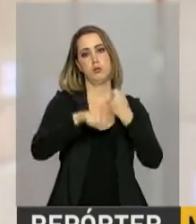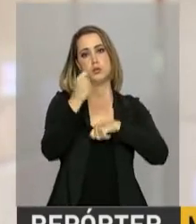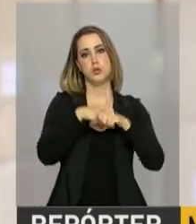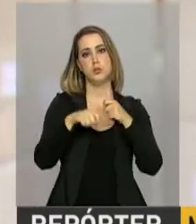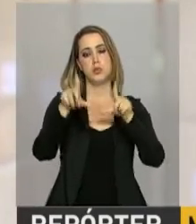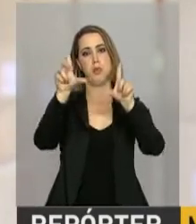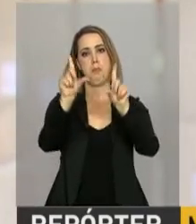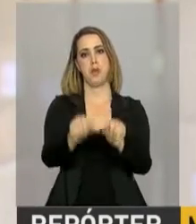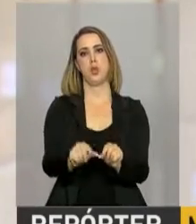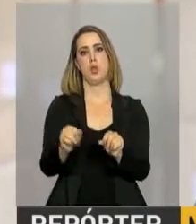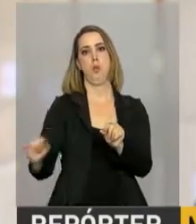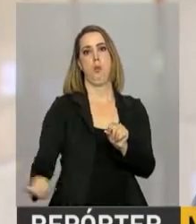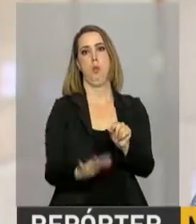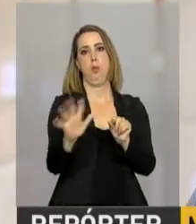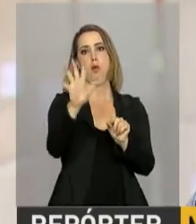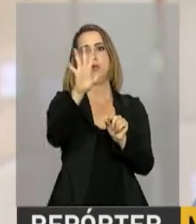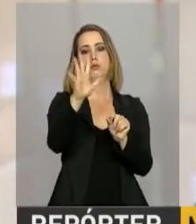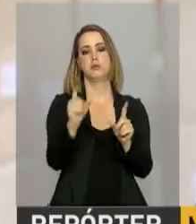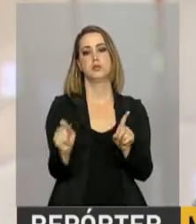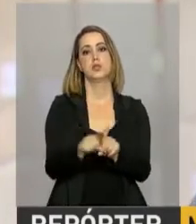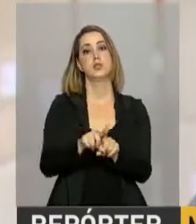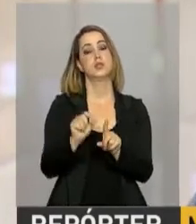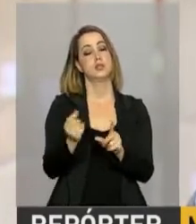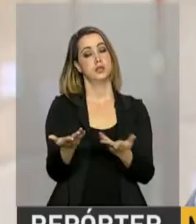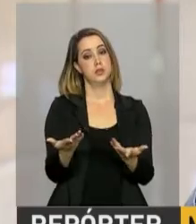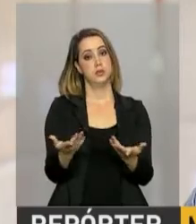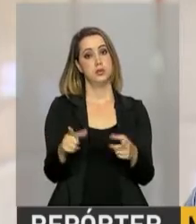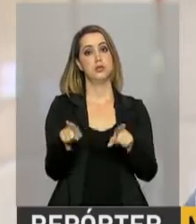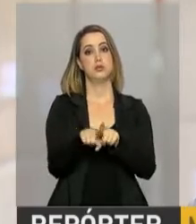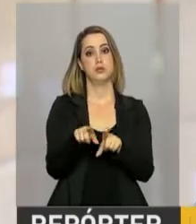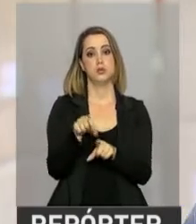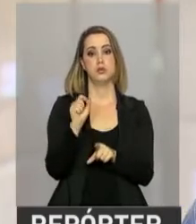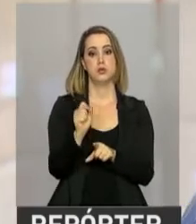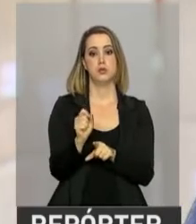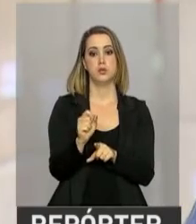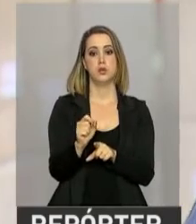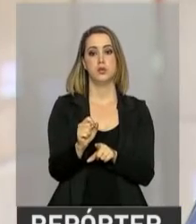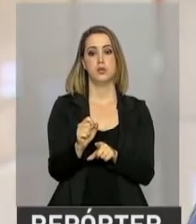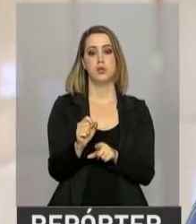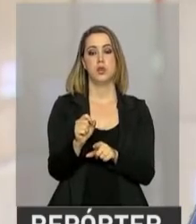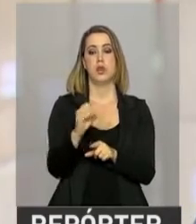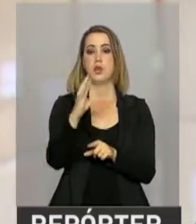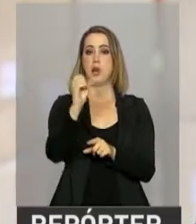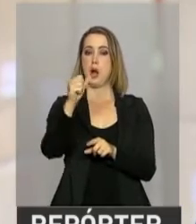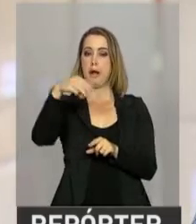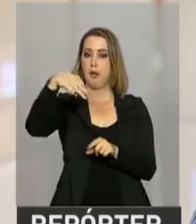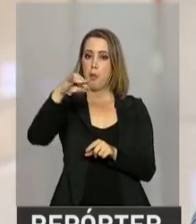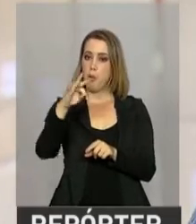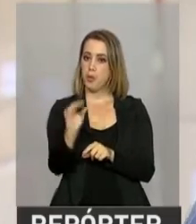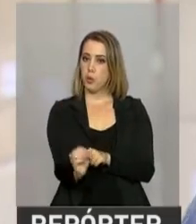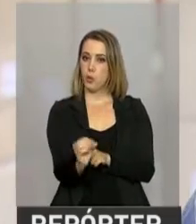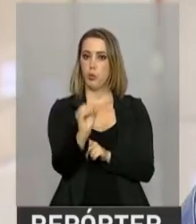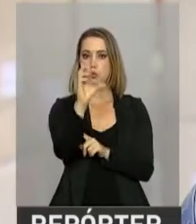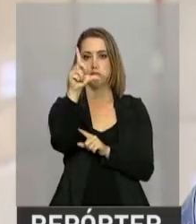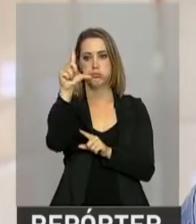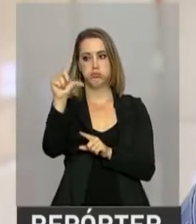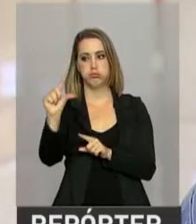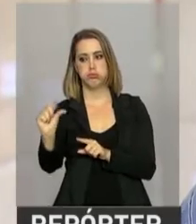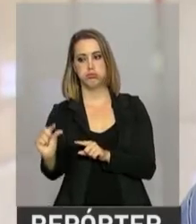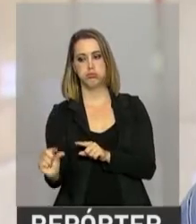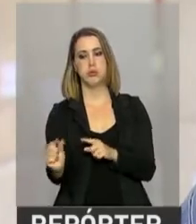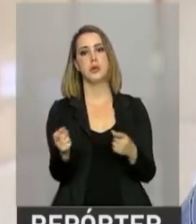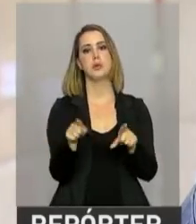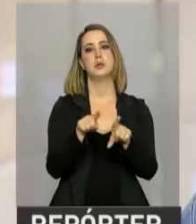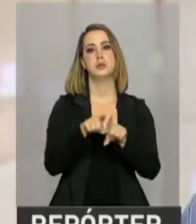da inflação convergindo para a meta quanto depreciação do câmbio o que favorece a exportação quanto